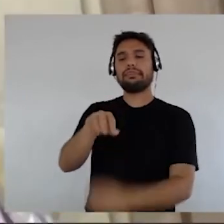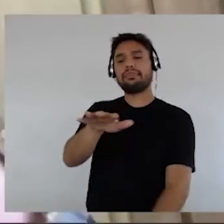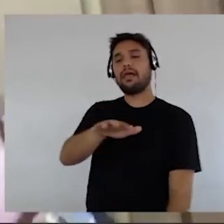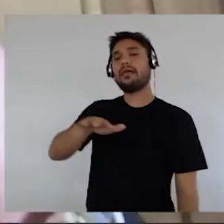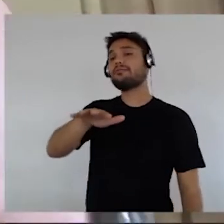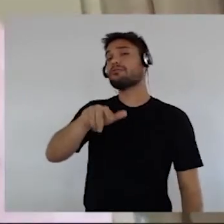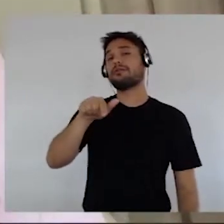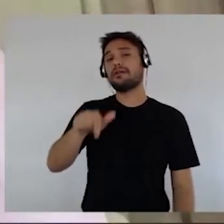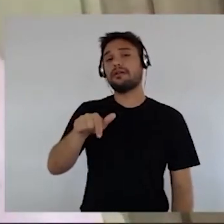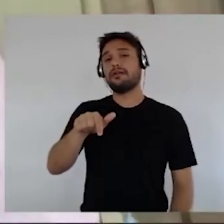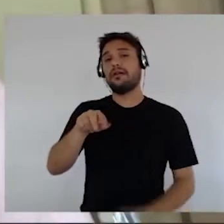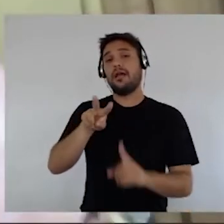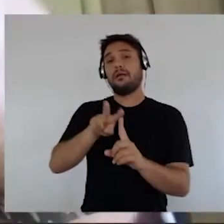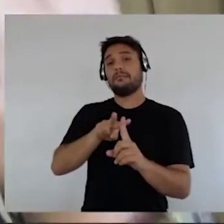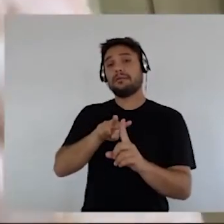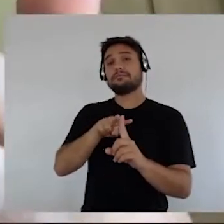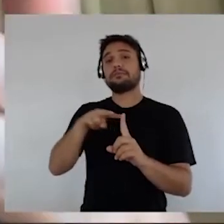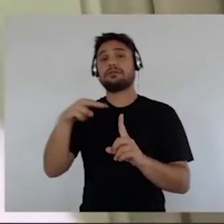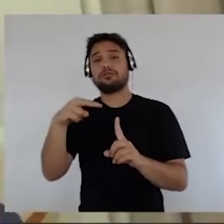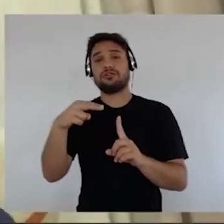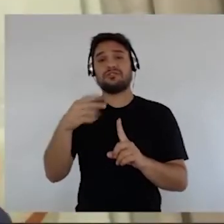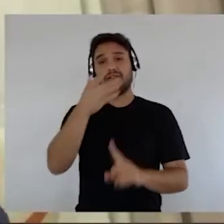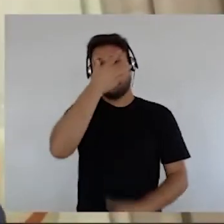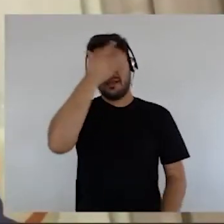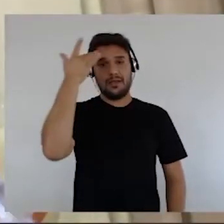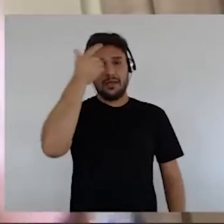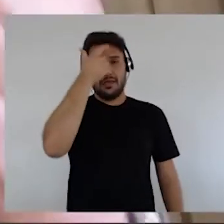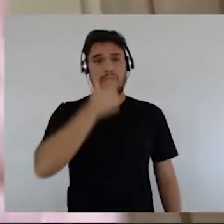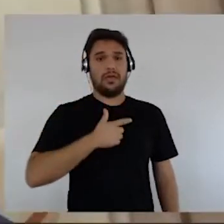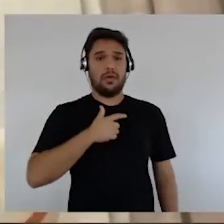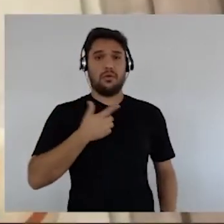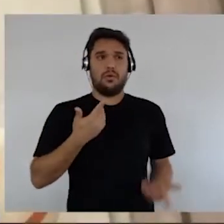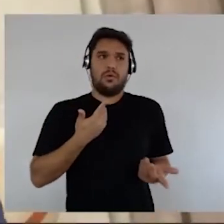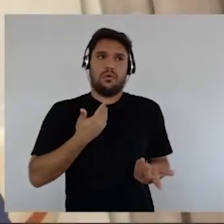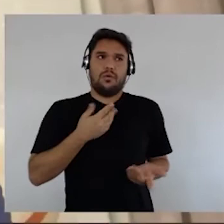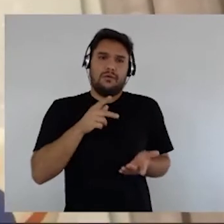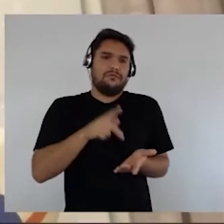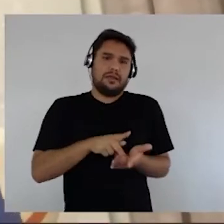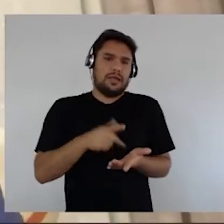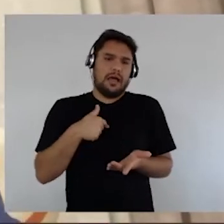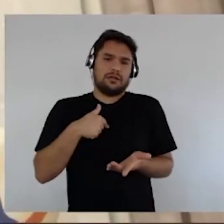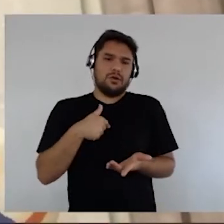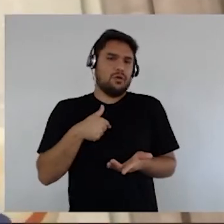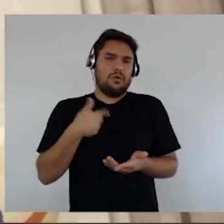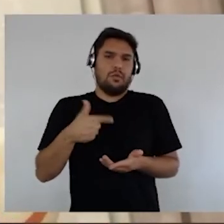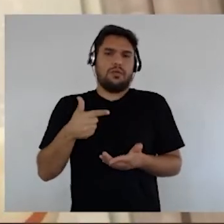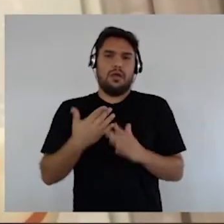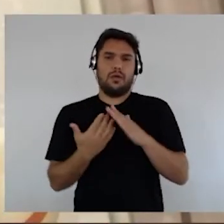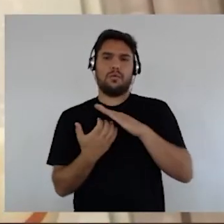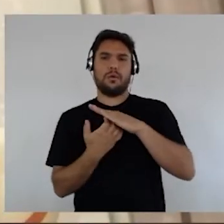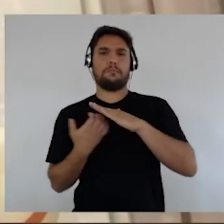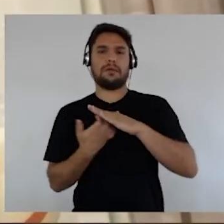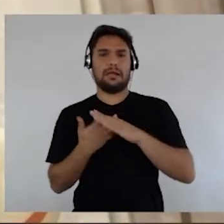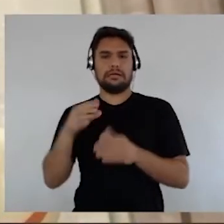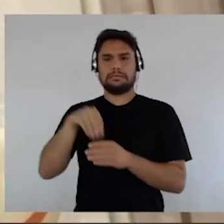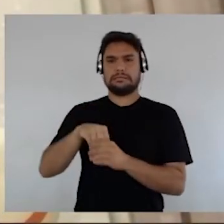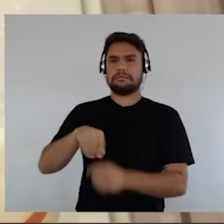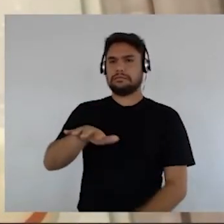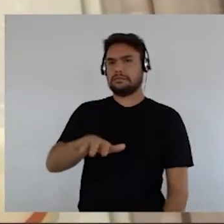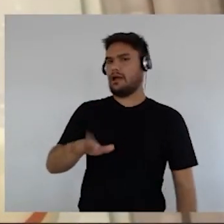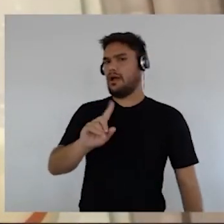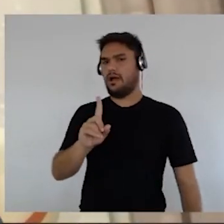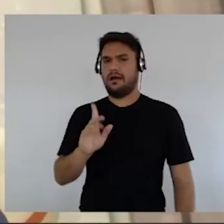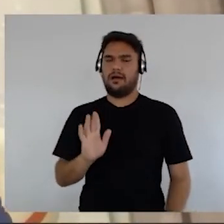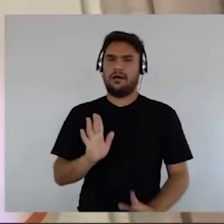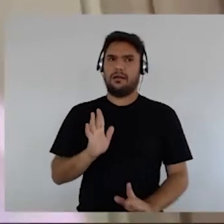ótica de um consumidor, como é o meu caso, não sou empresário atuante,